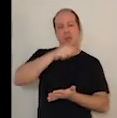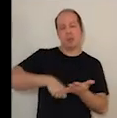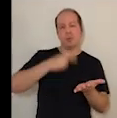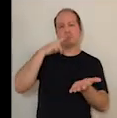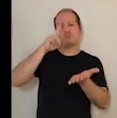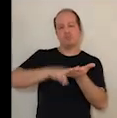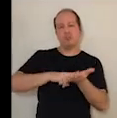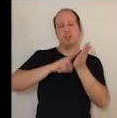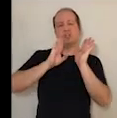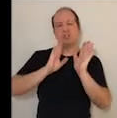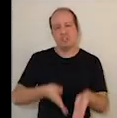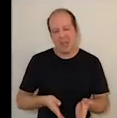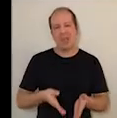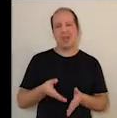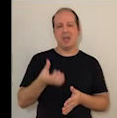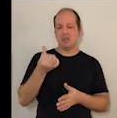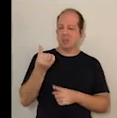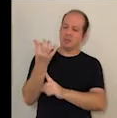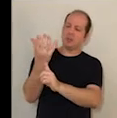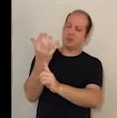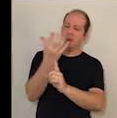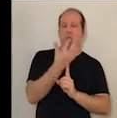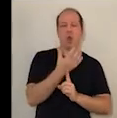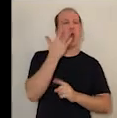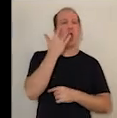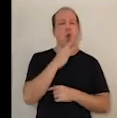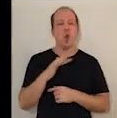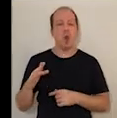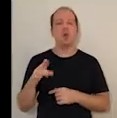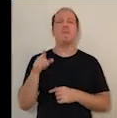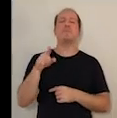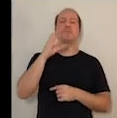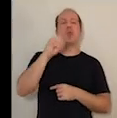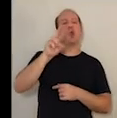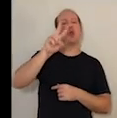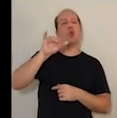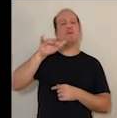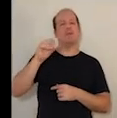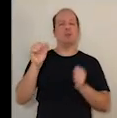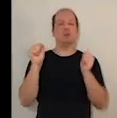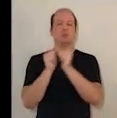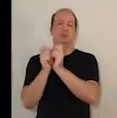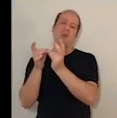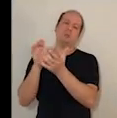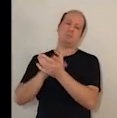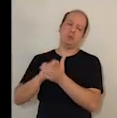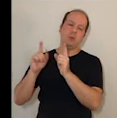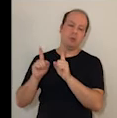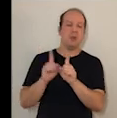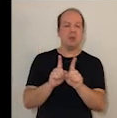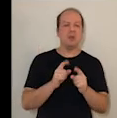testamento? Preenchido e selado. 6 candelabros de ouro maciço. Corvino entra acompanhado de